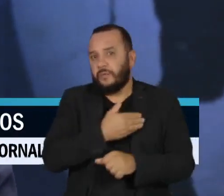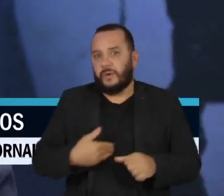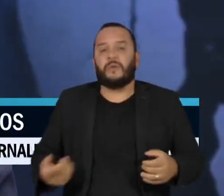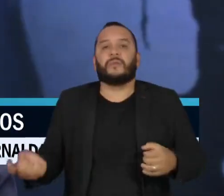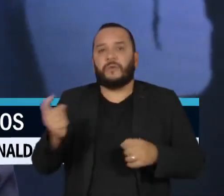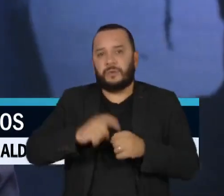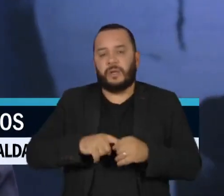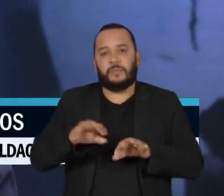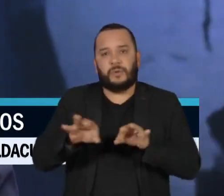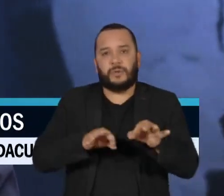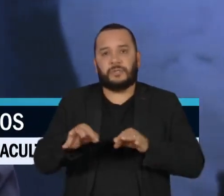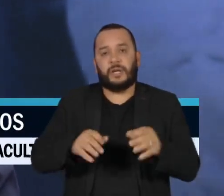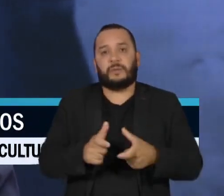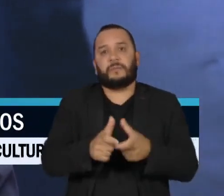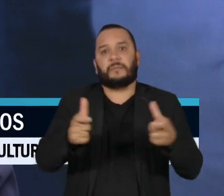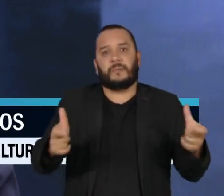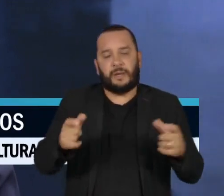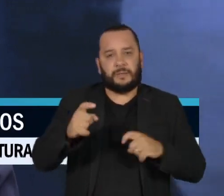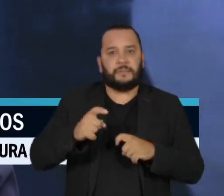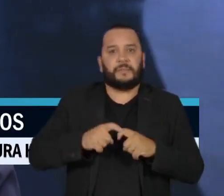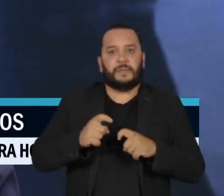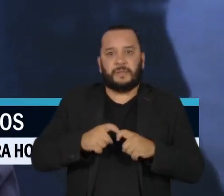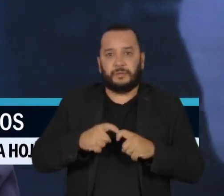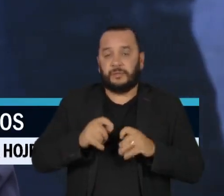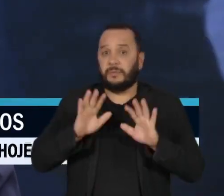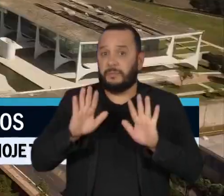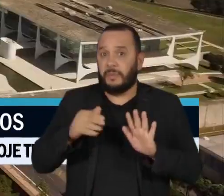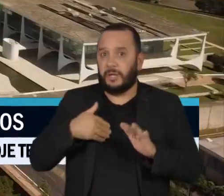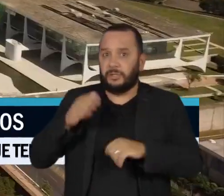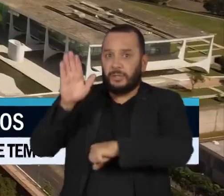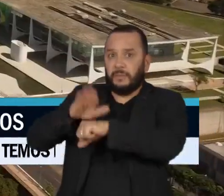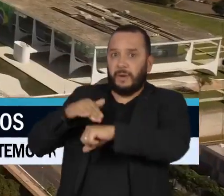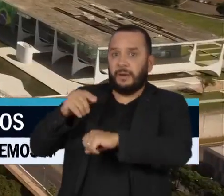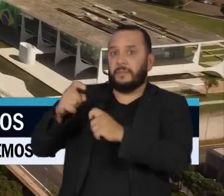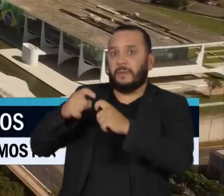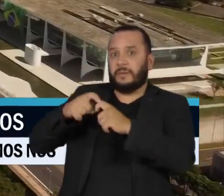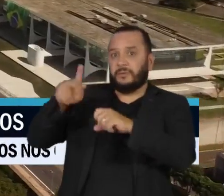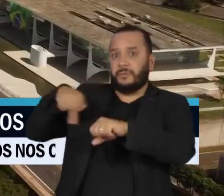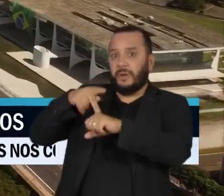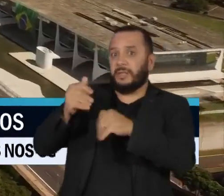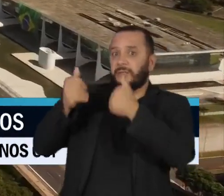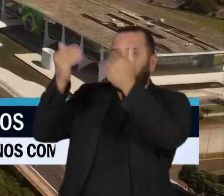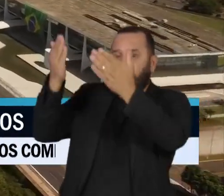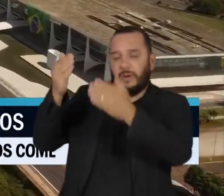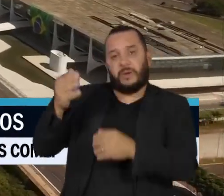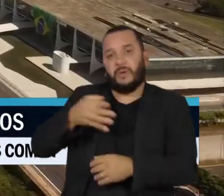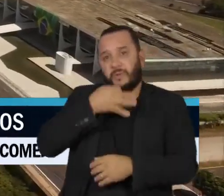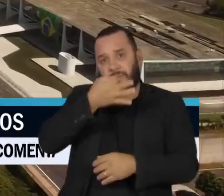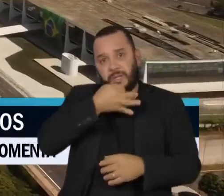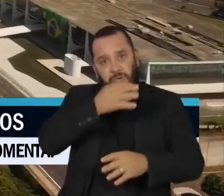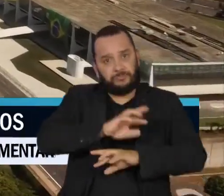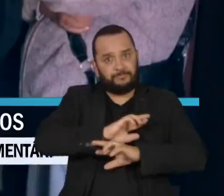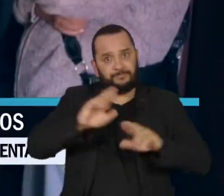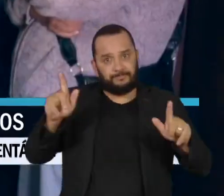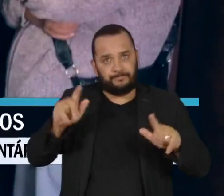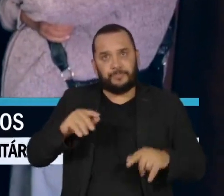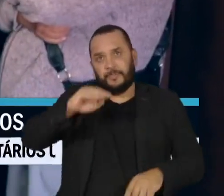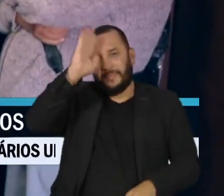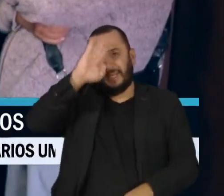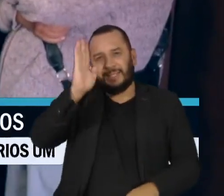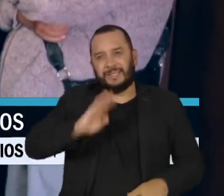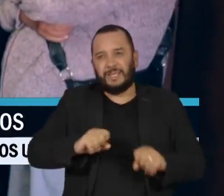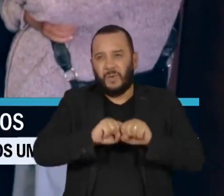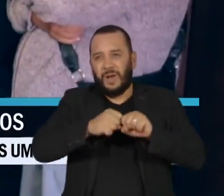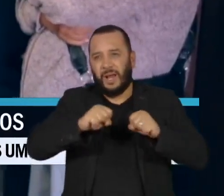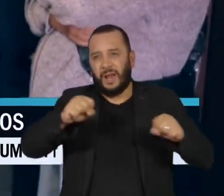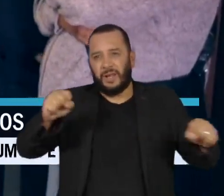Médicos mas a contratação de profissionais estrangeiros de vídeo opiniões numa nação de dimensões continentais como o Brasil o